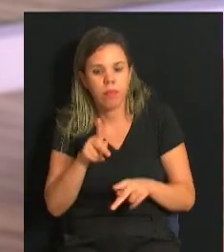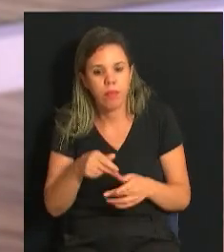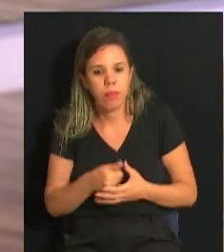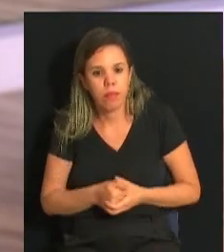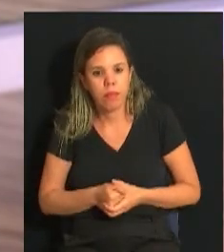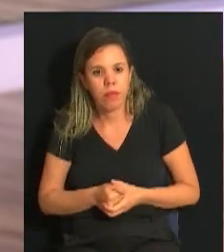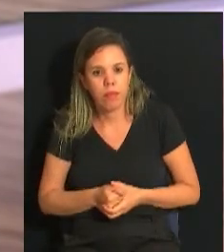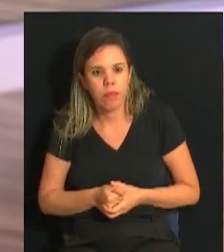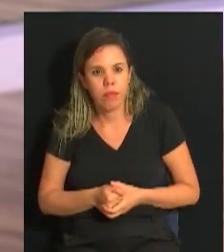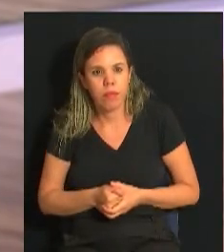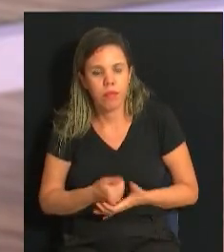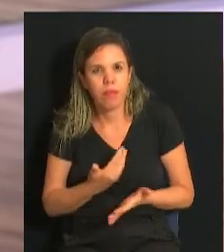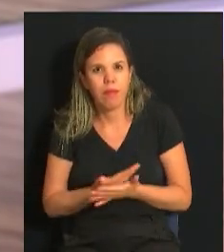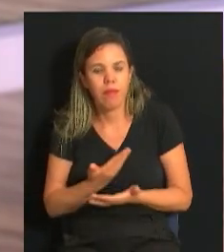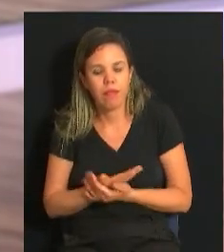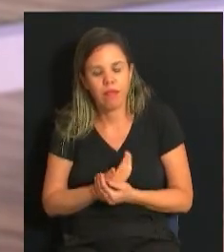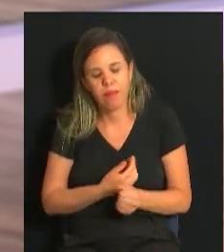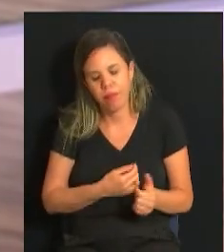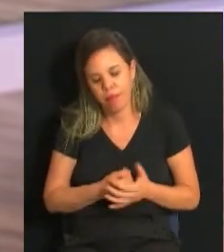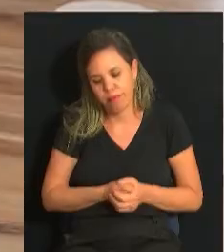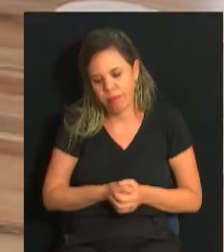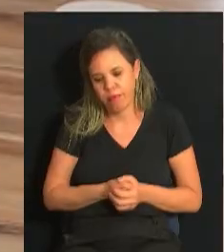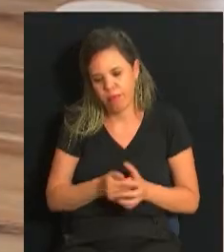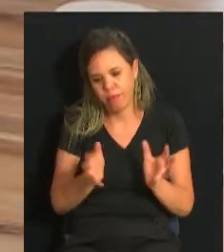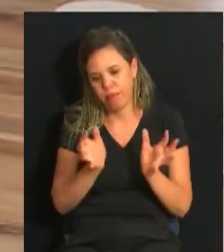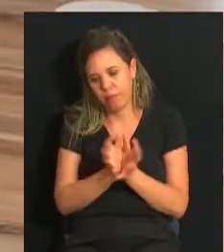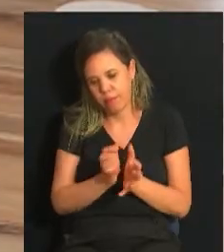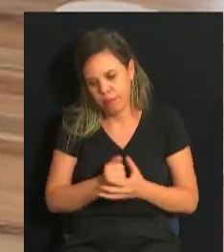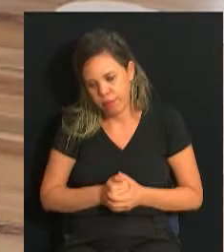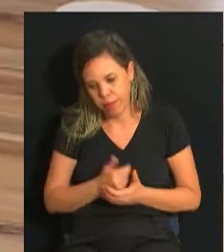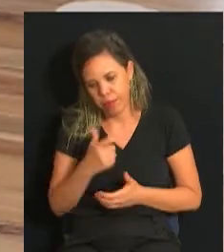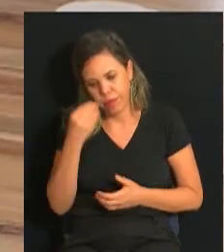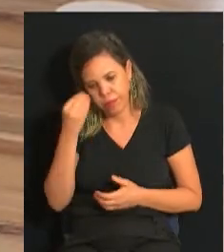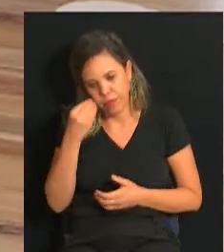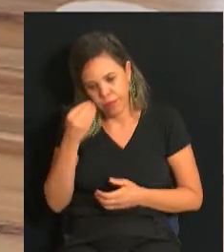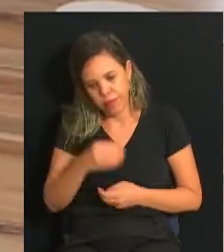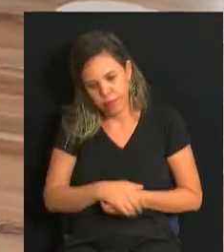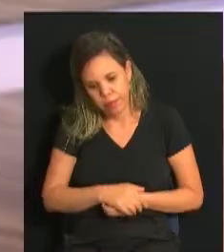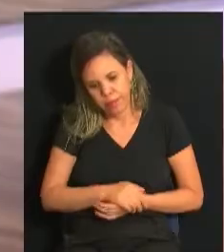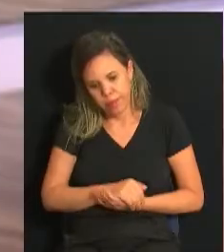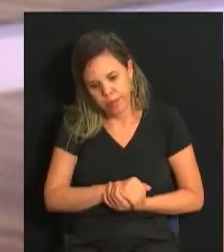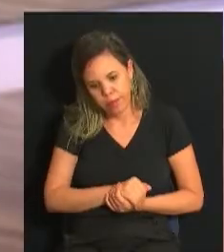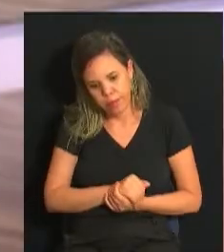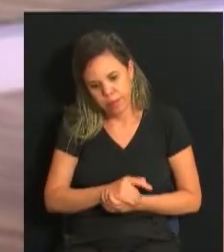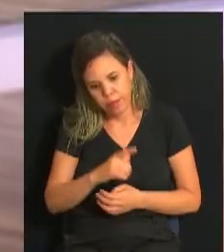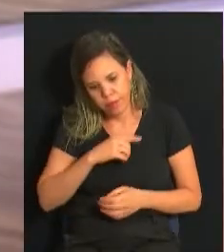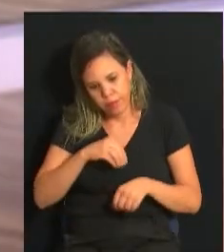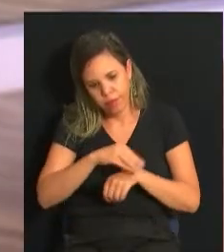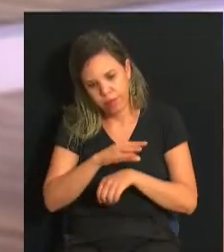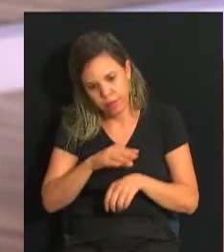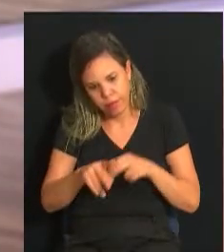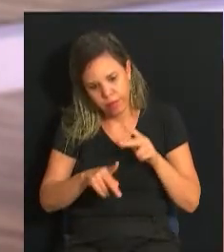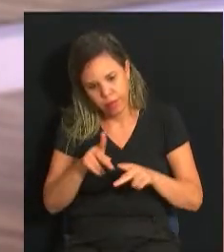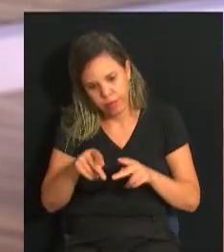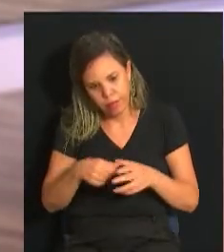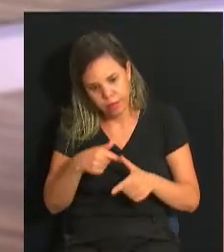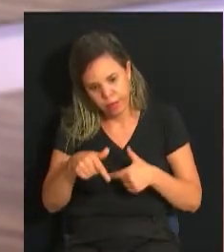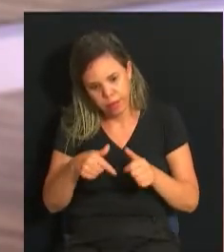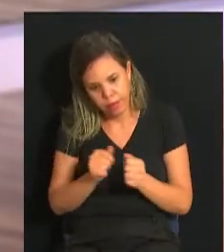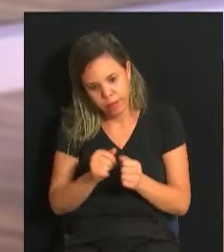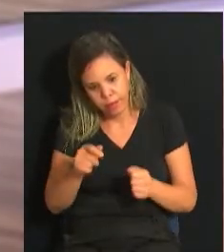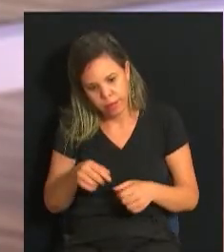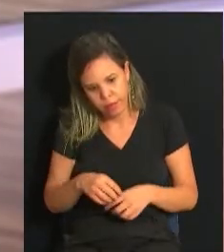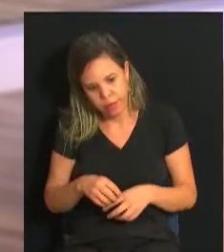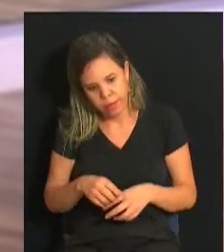né que estavam em aula mais uma turma diretamente eu não tenho Tá mas eu tenho de pessoas que trabalham com